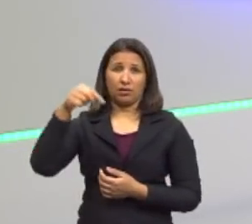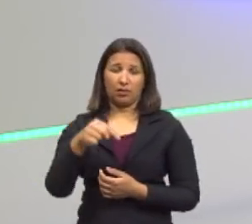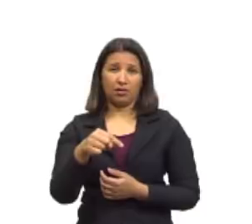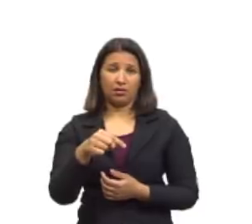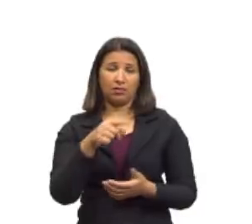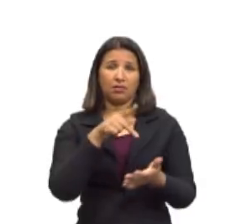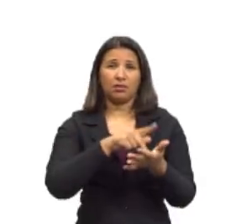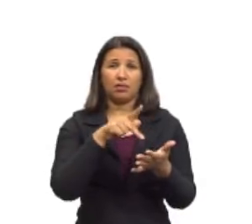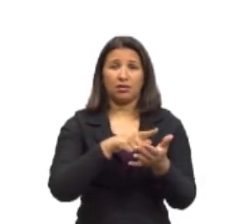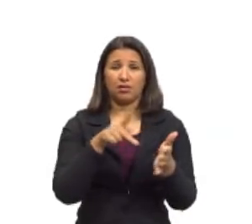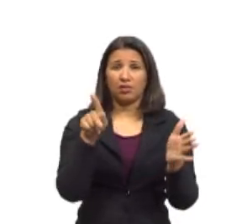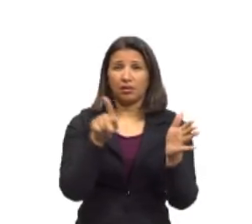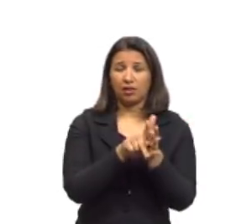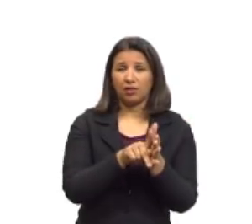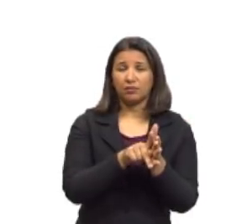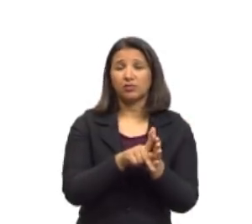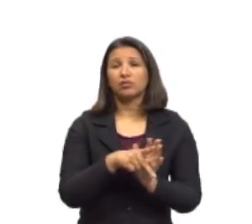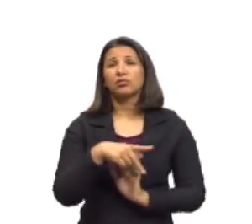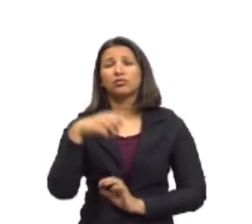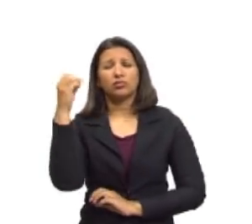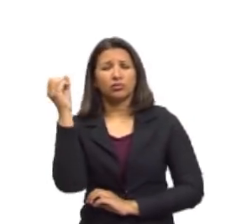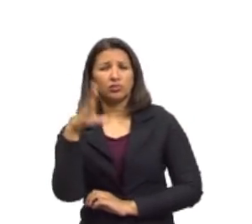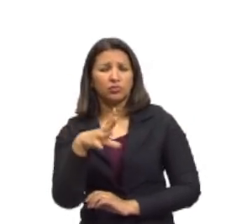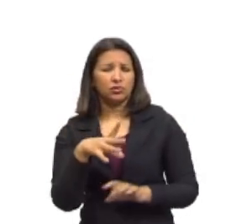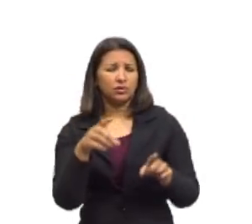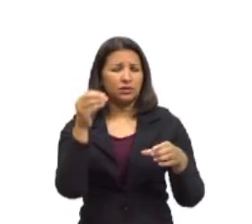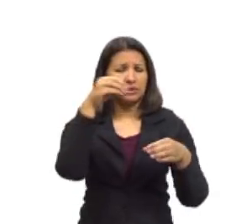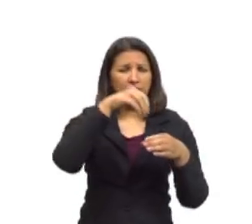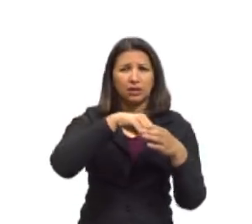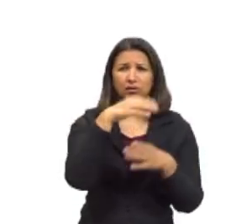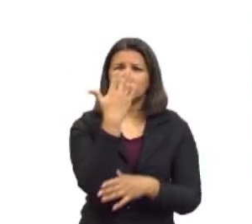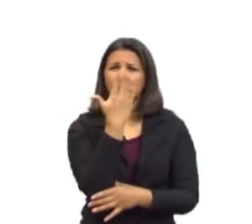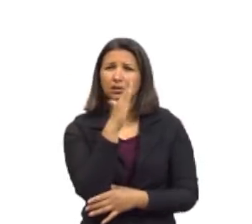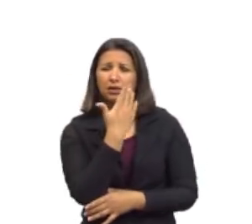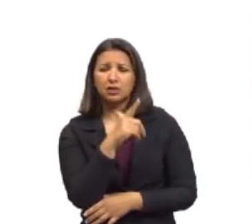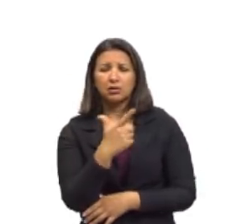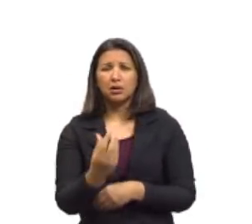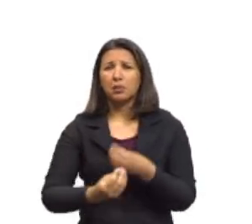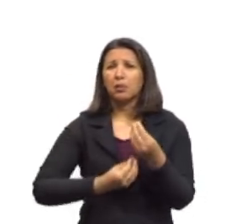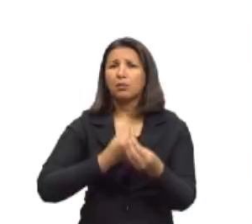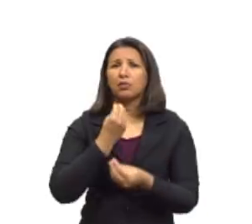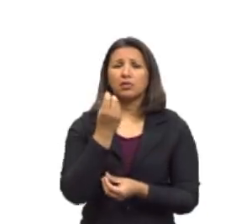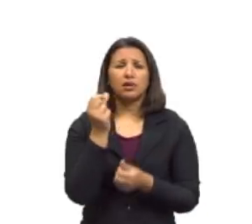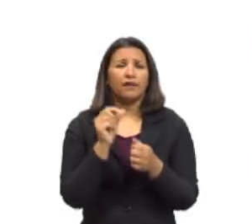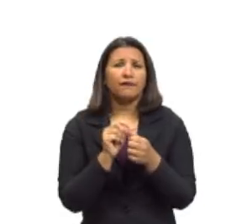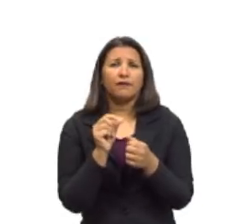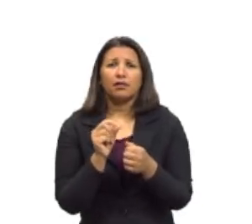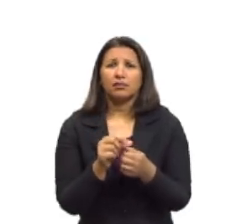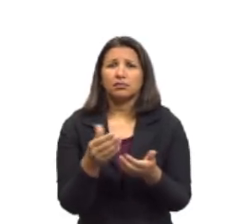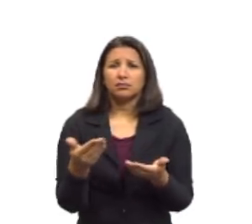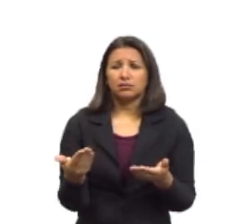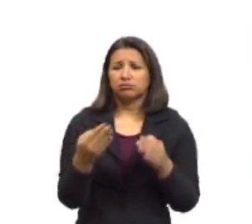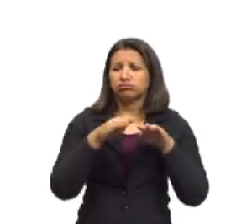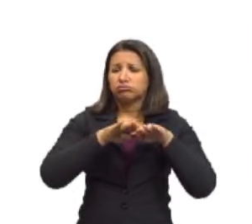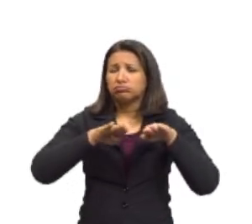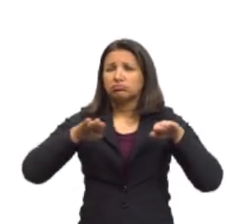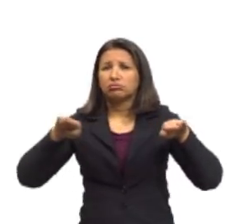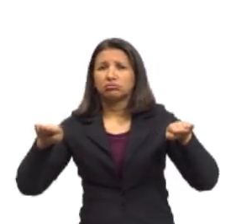formada pelos próprios raios de luz. E a imagem dentro do espelho não tem como ser formada num espelho plano, pelo